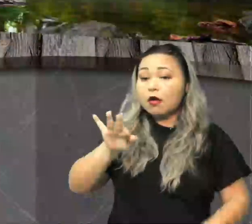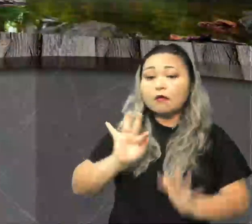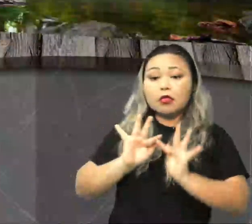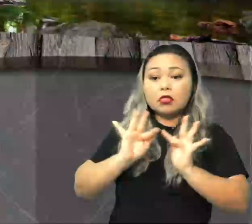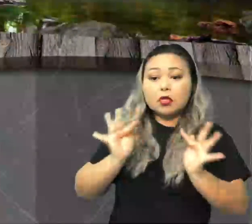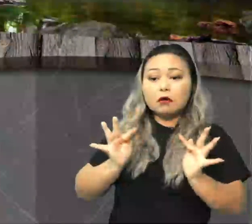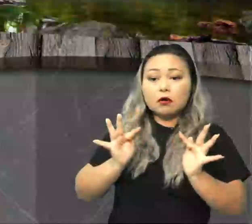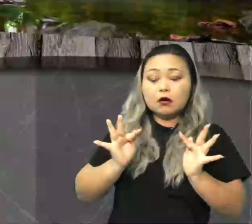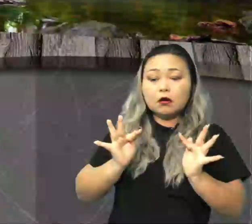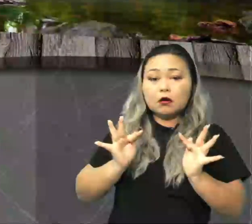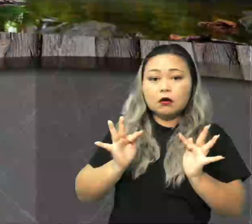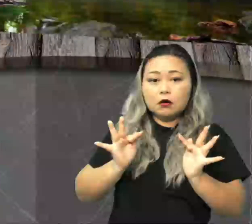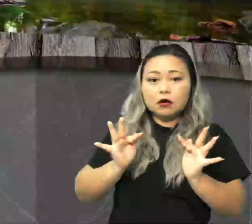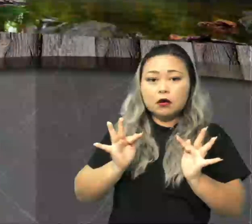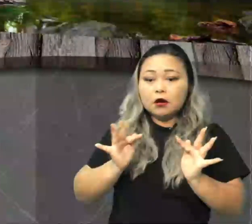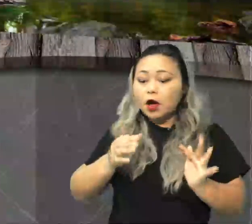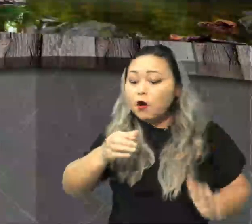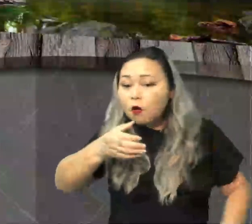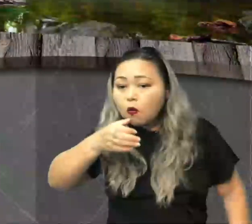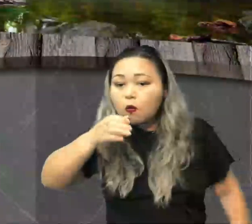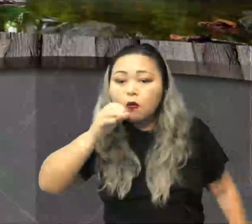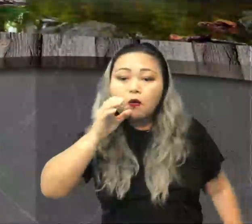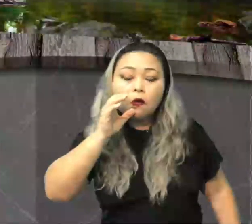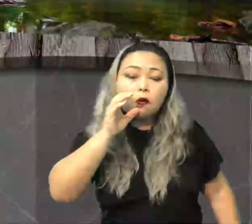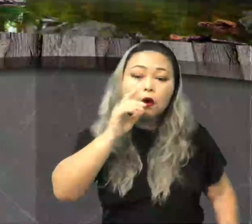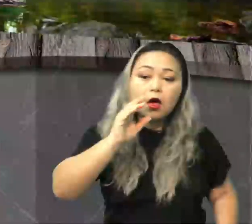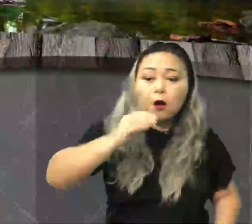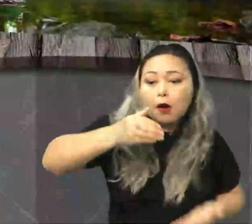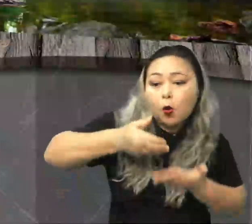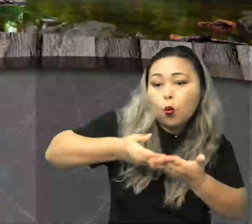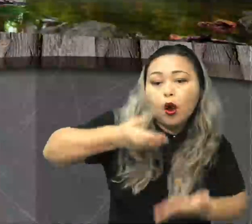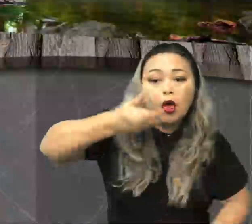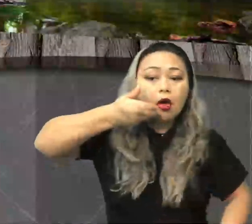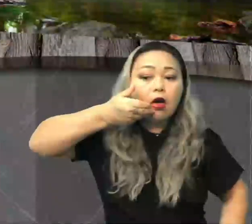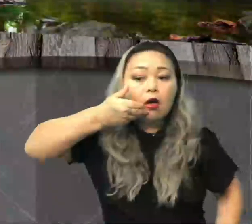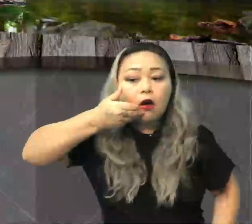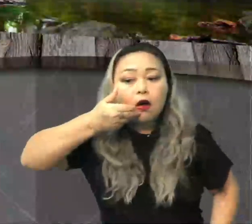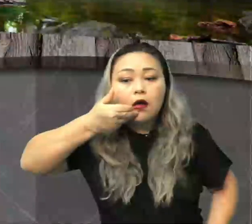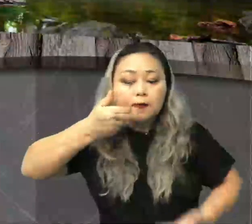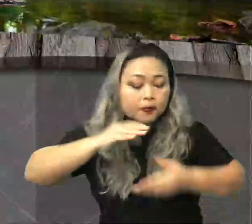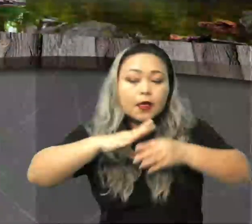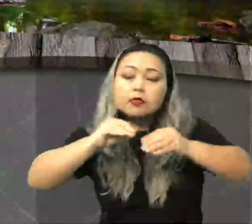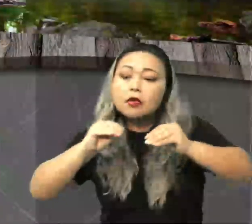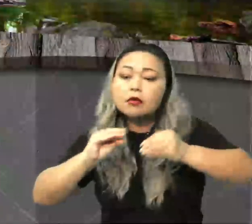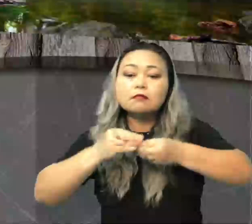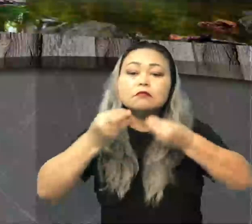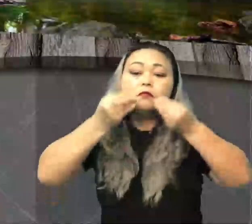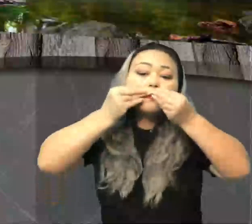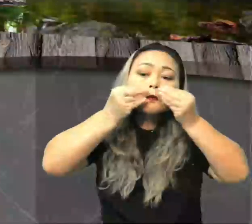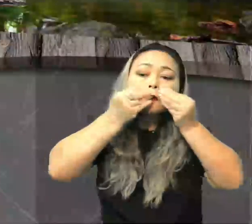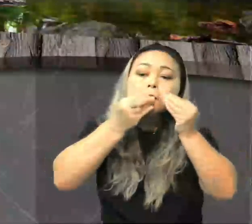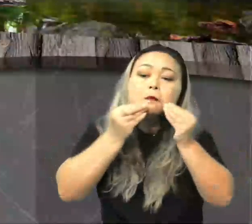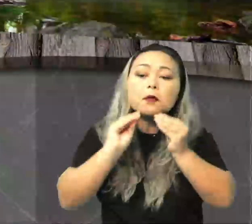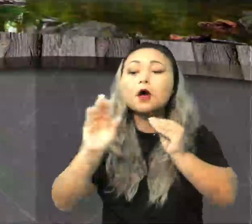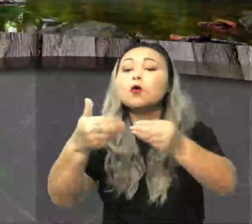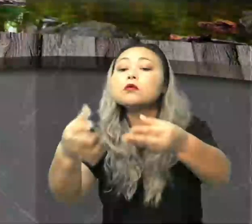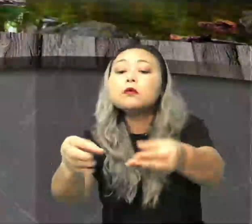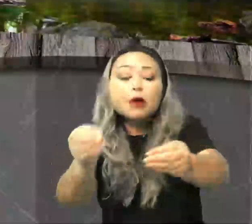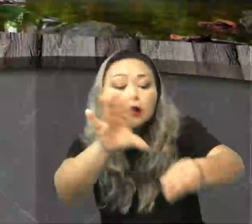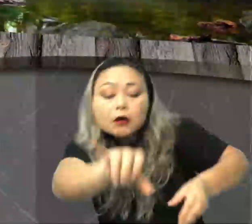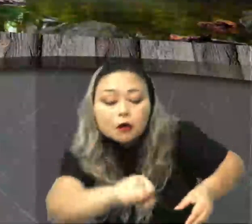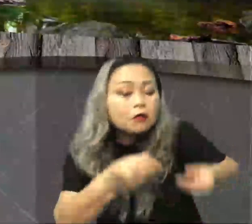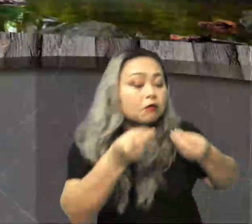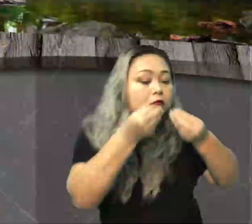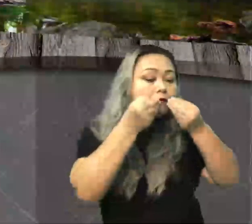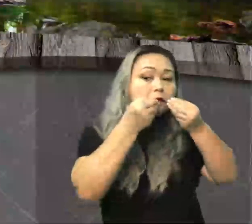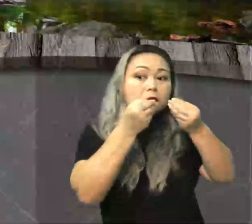simplex, num copo, numa colher, né, numa toalhinha que limpou e a outra for usar, pode